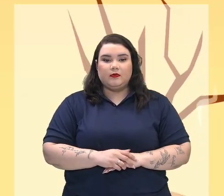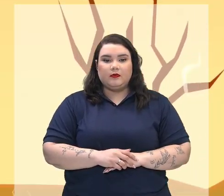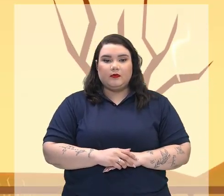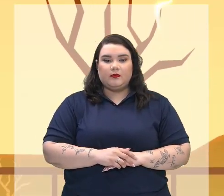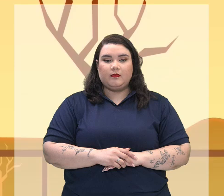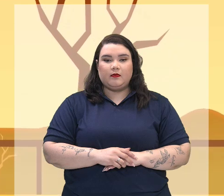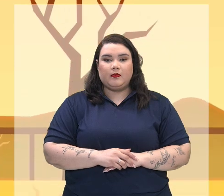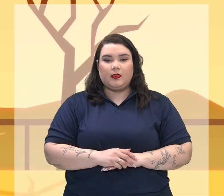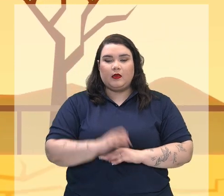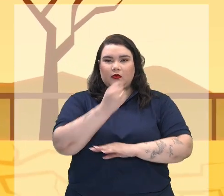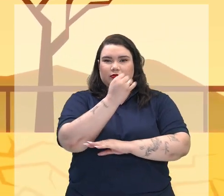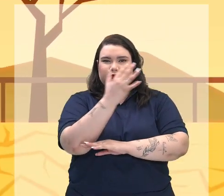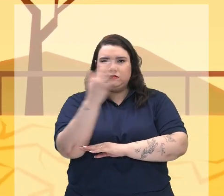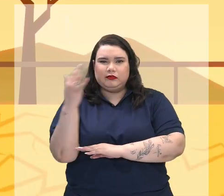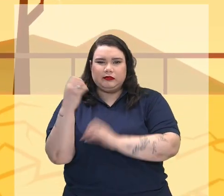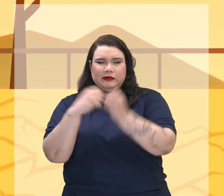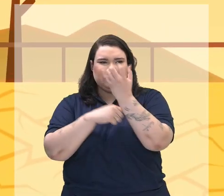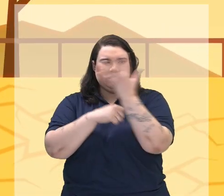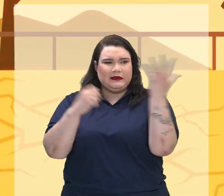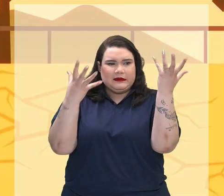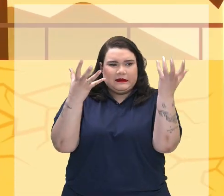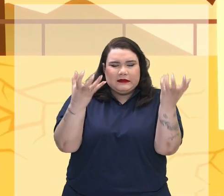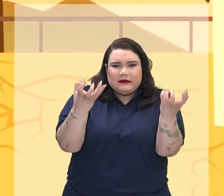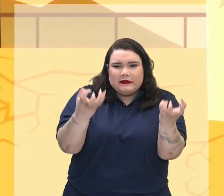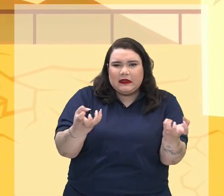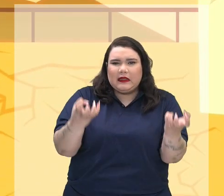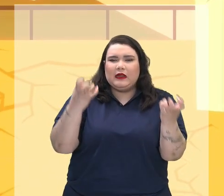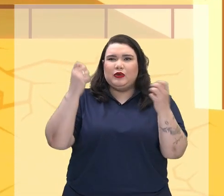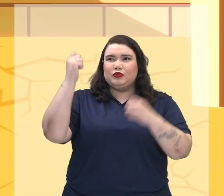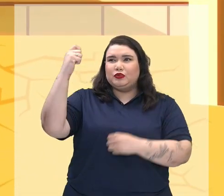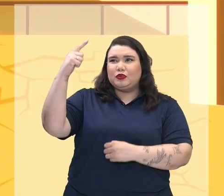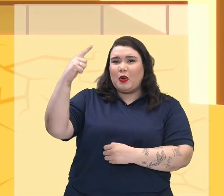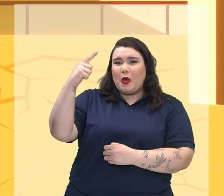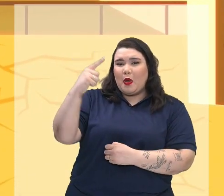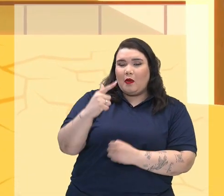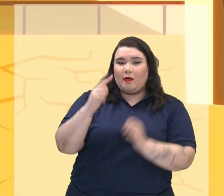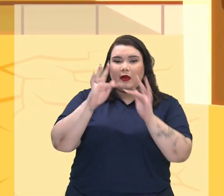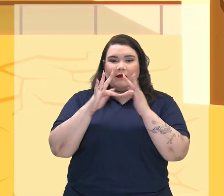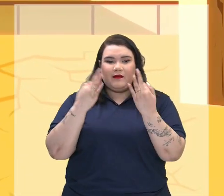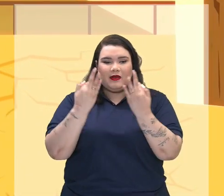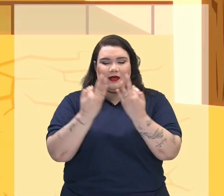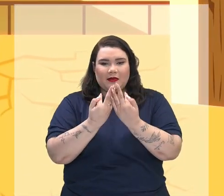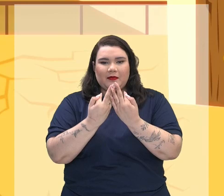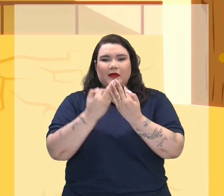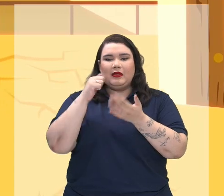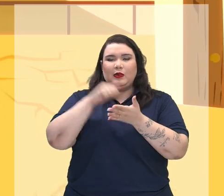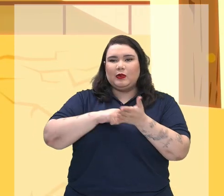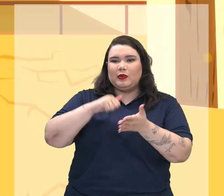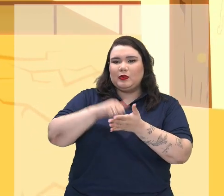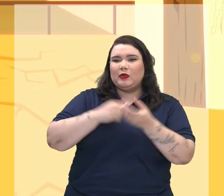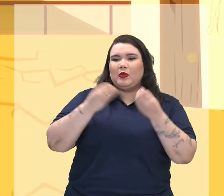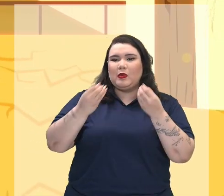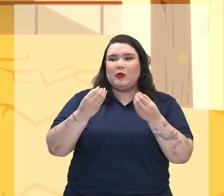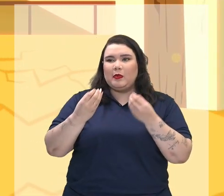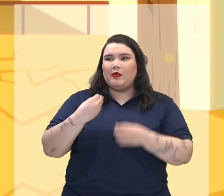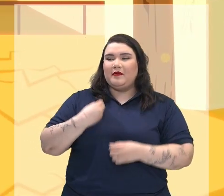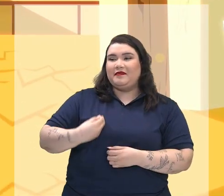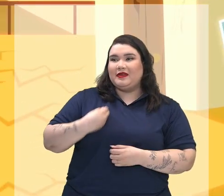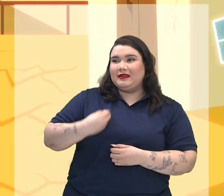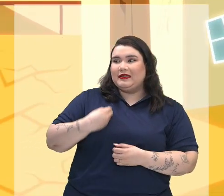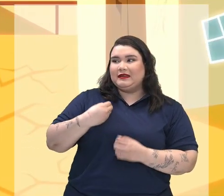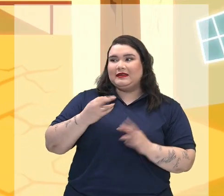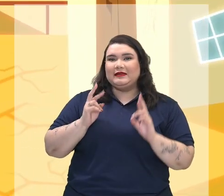No meio do sertão castigado pela seca, uma família luta para sobreviver. Sem destino certo, sem